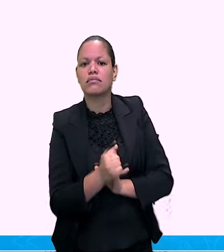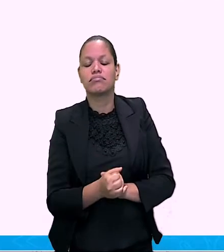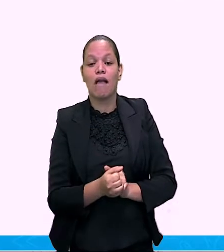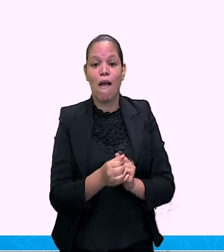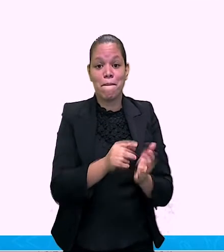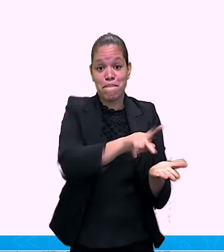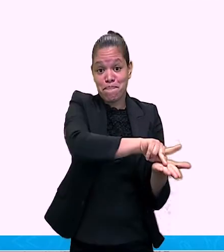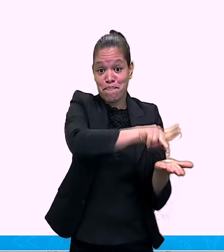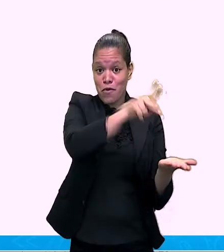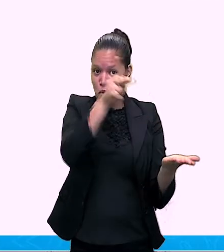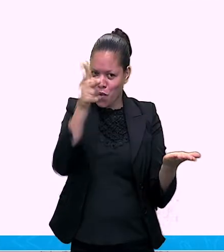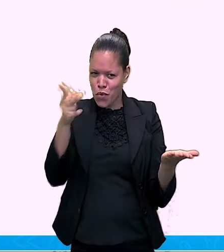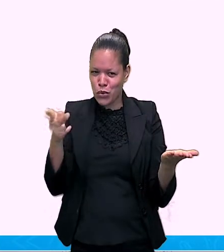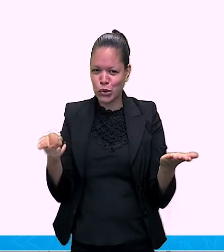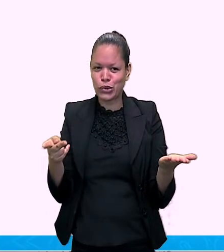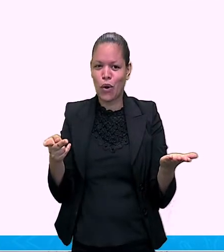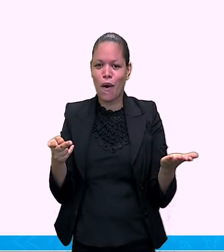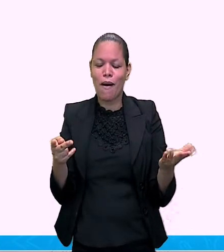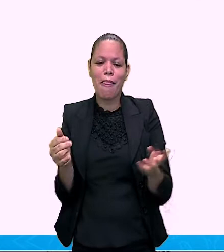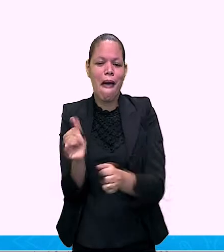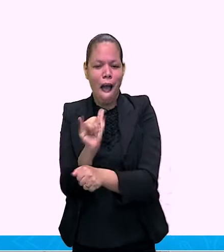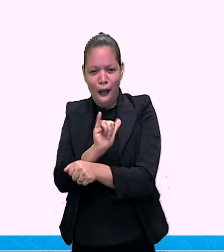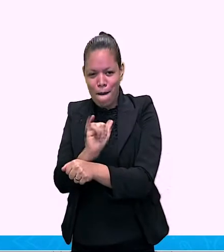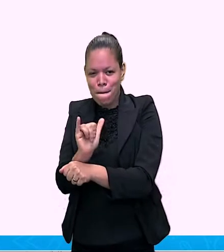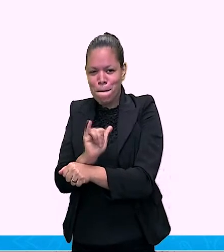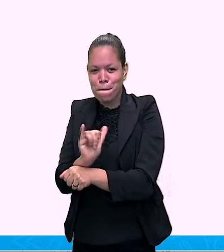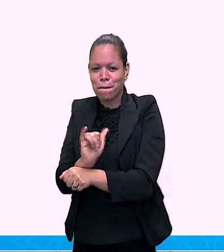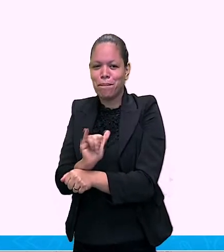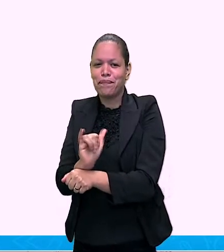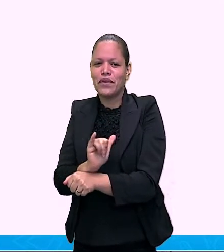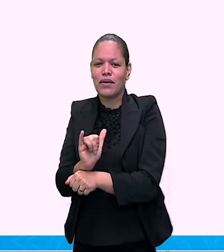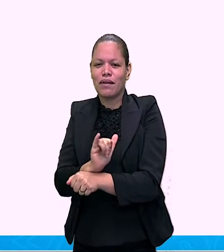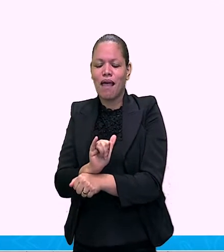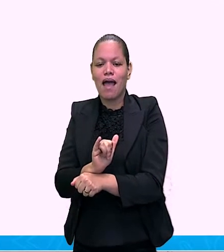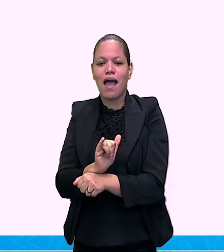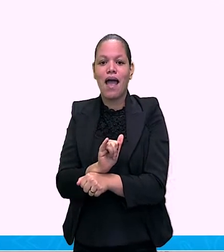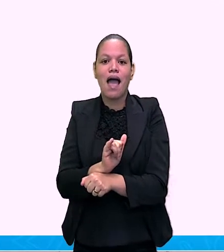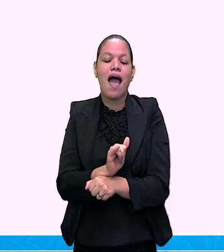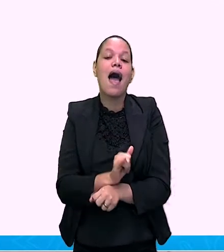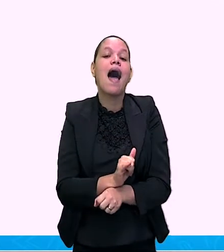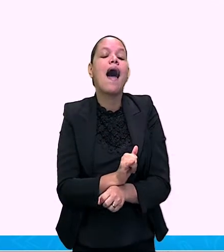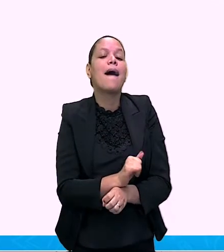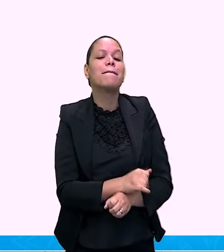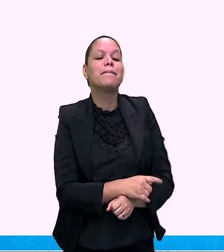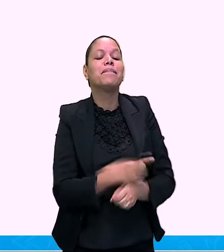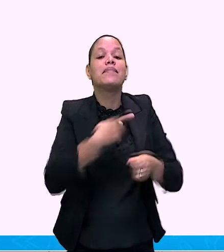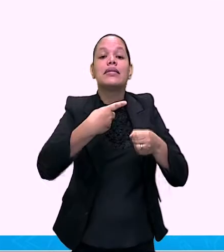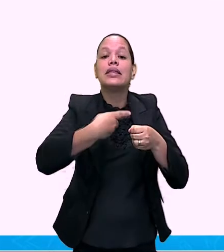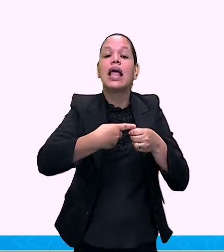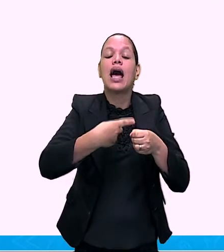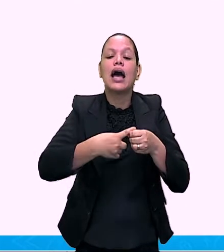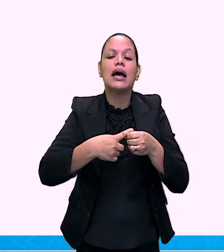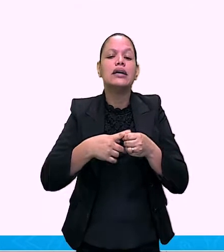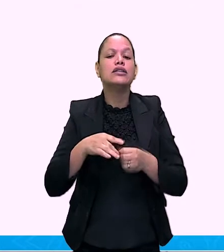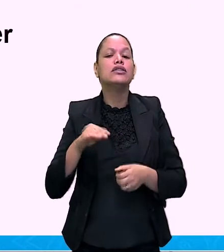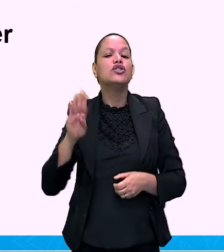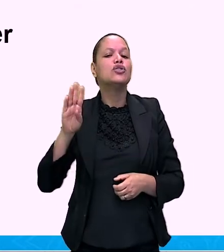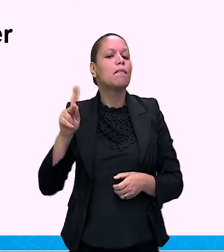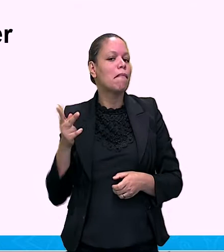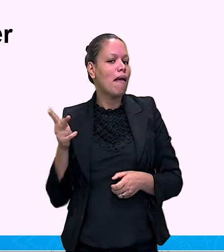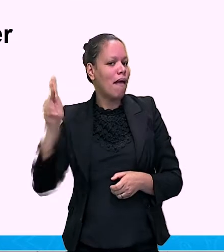de 2021. Foi quando essa reportagem foi postada aí